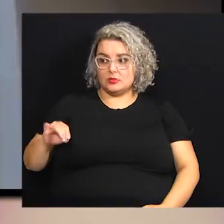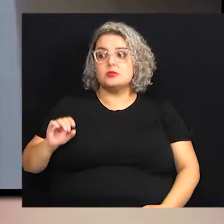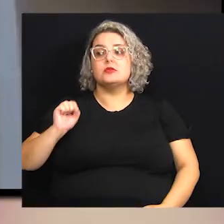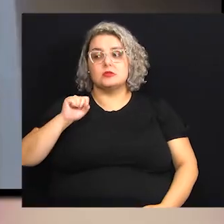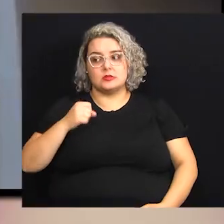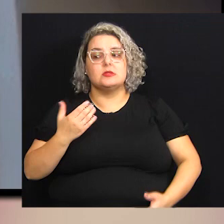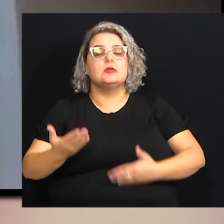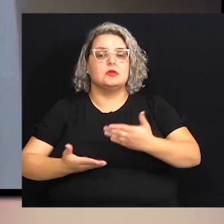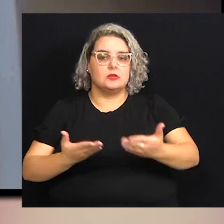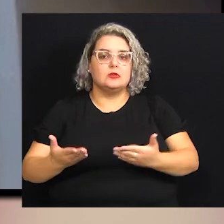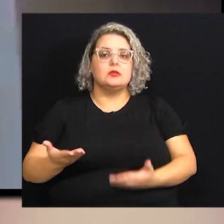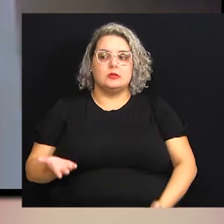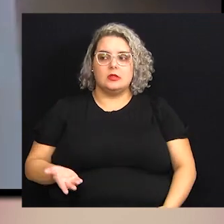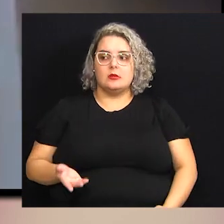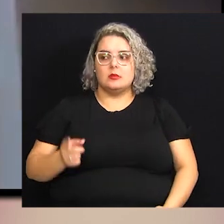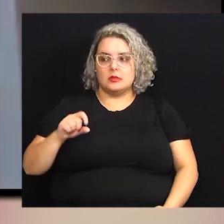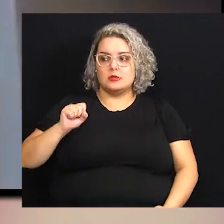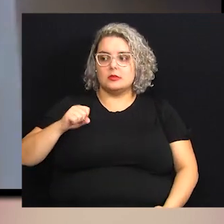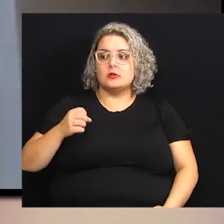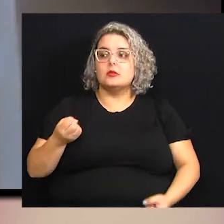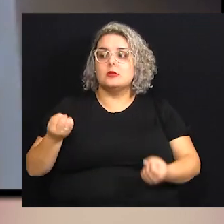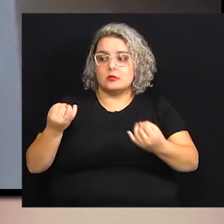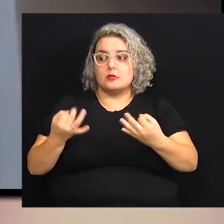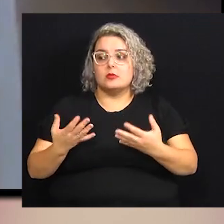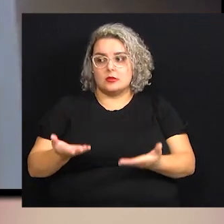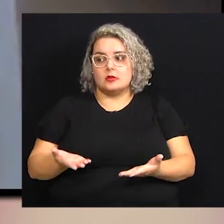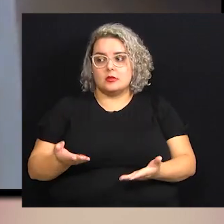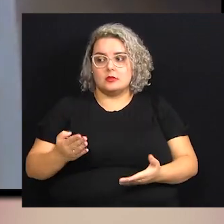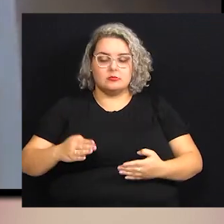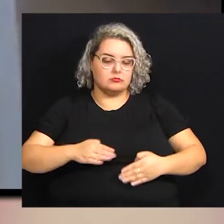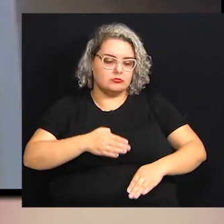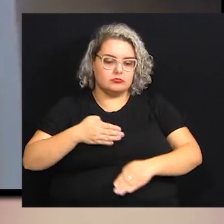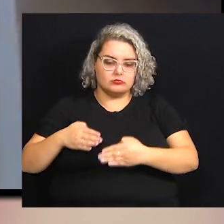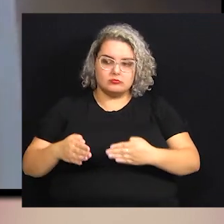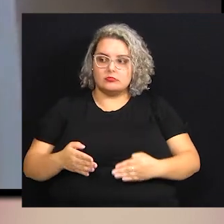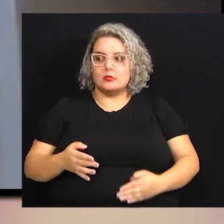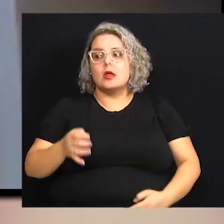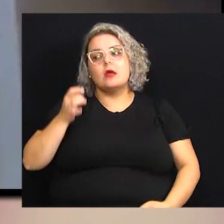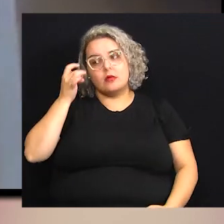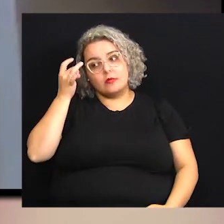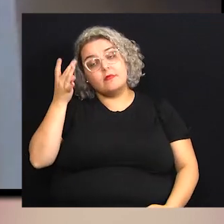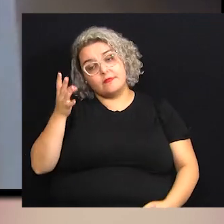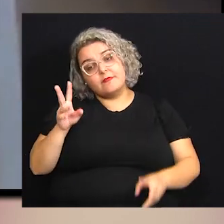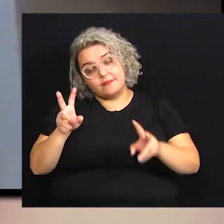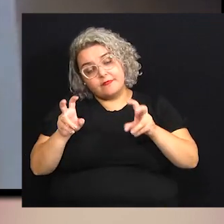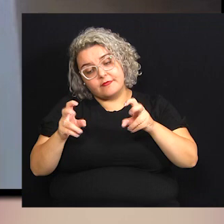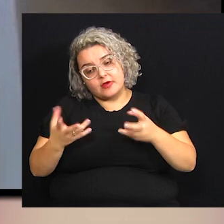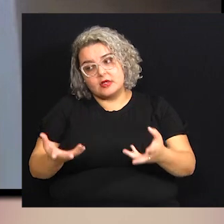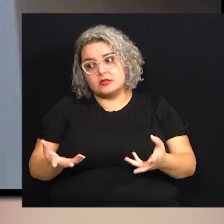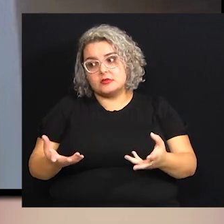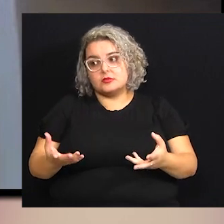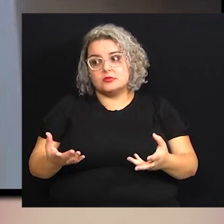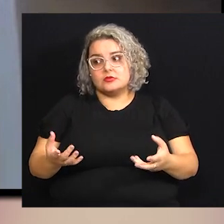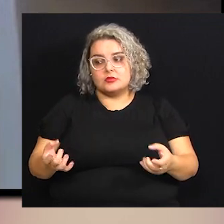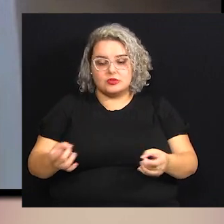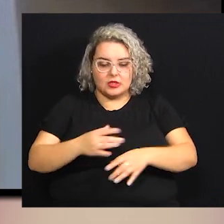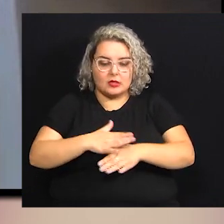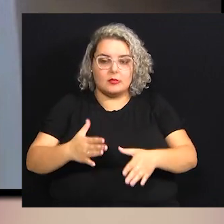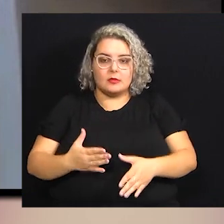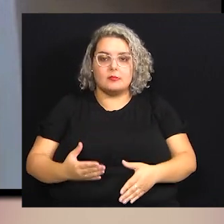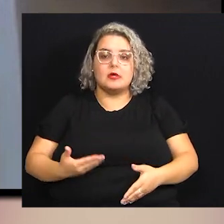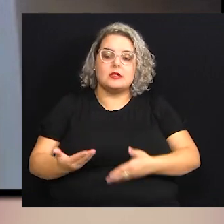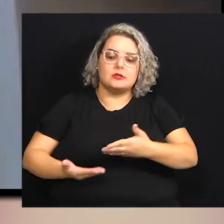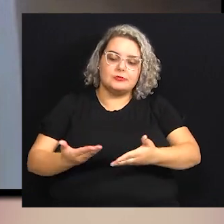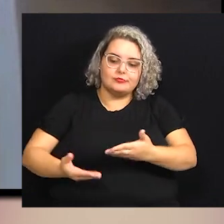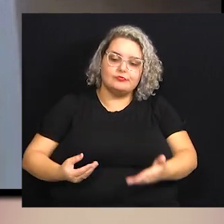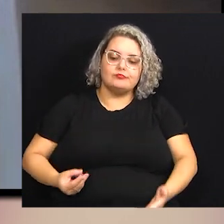É antibiótico o tratamento. E igual eu te expliquei, é uma bactéria fácil relativamente de matar, mas exige